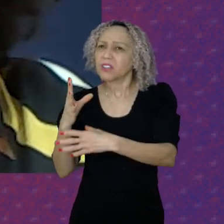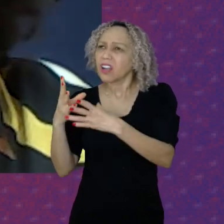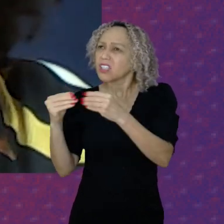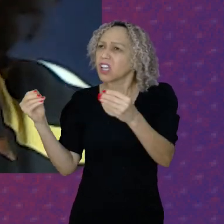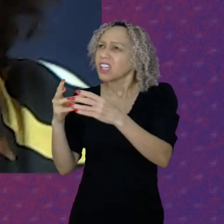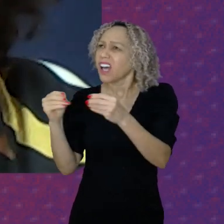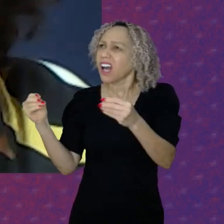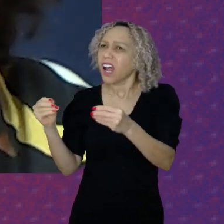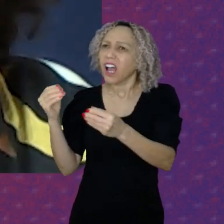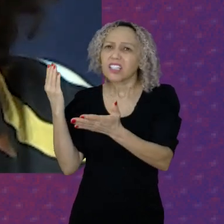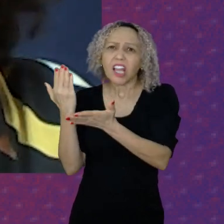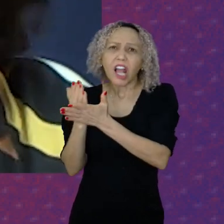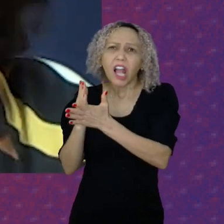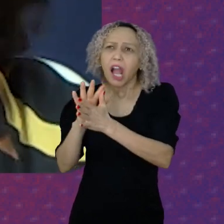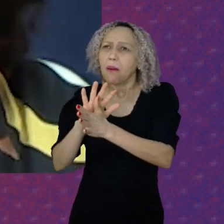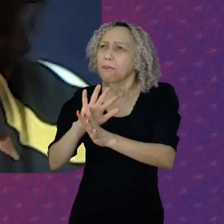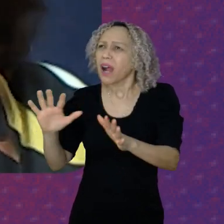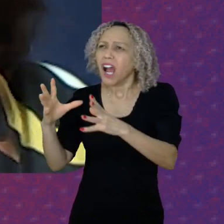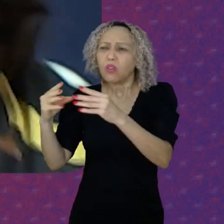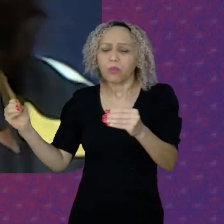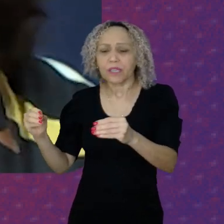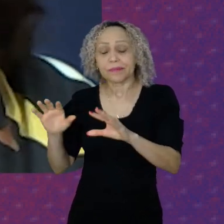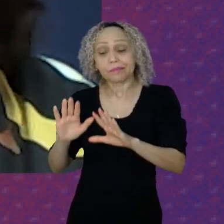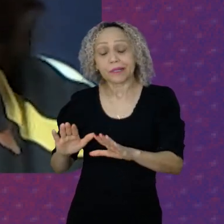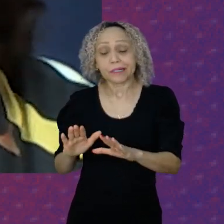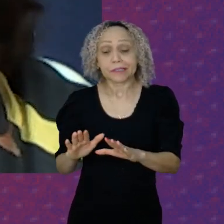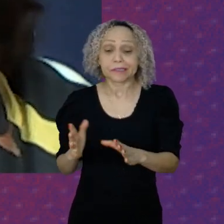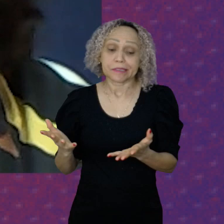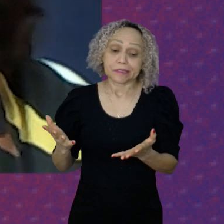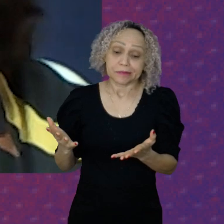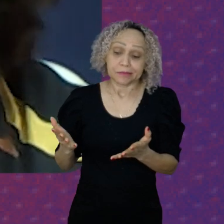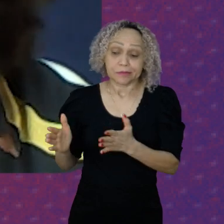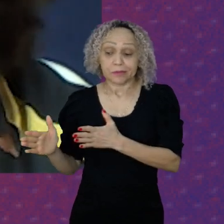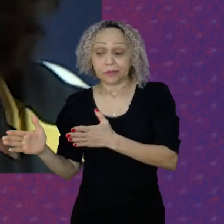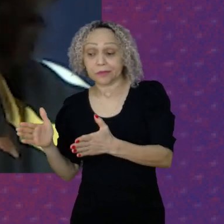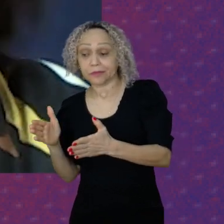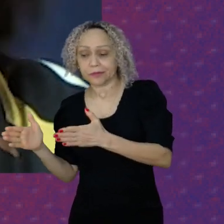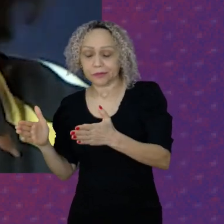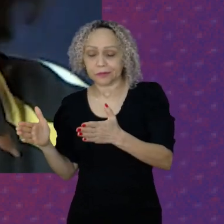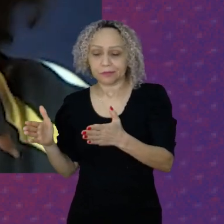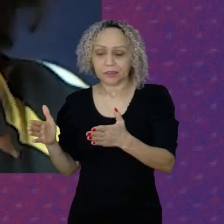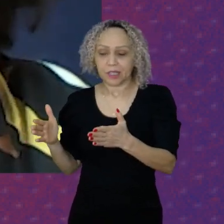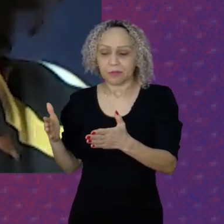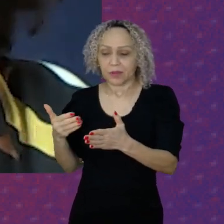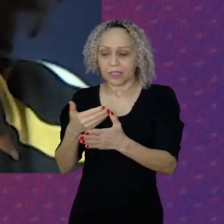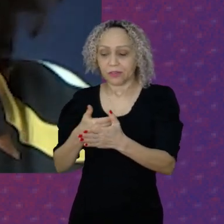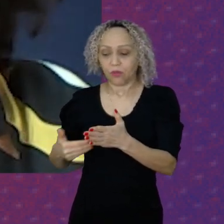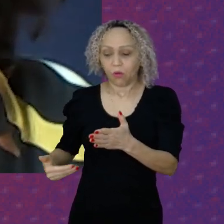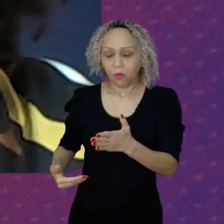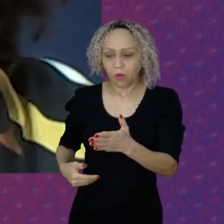temos atingido dessa doença. Então, é uma condicionante muito importante também.